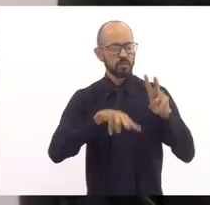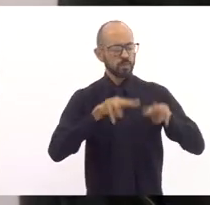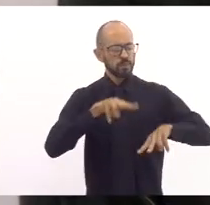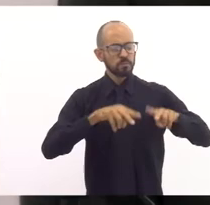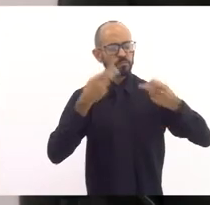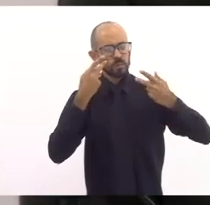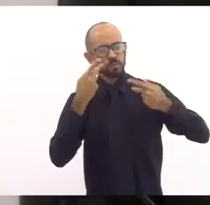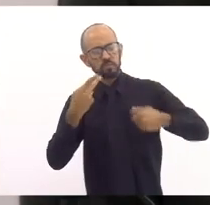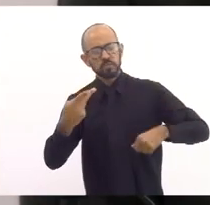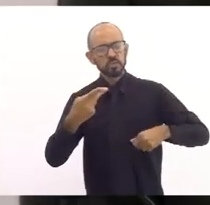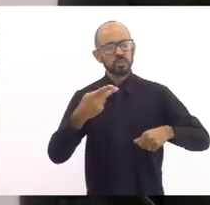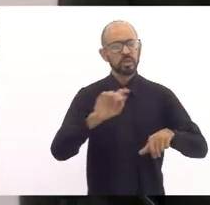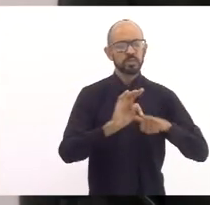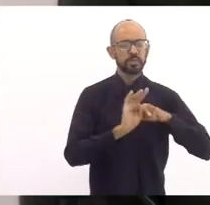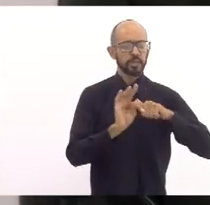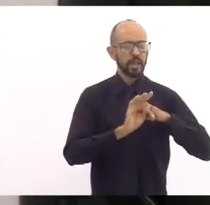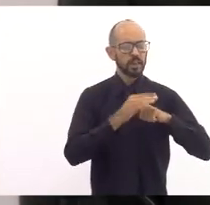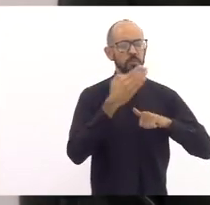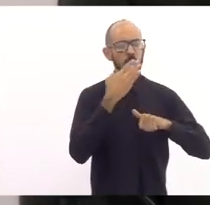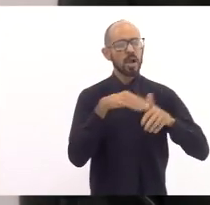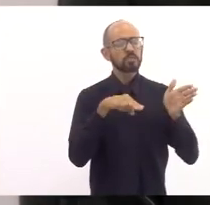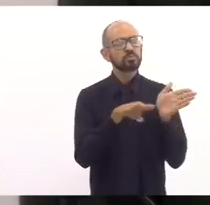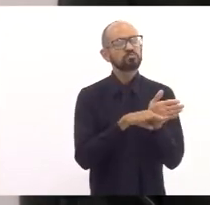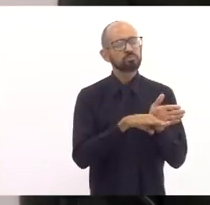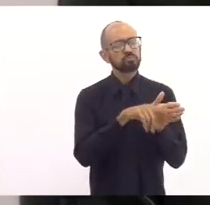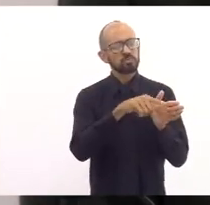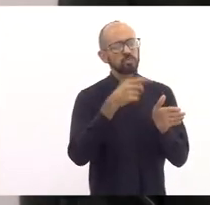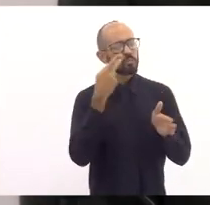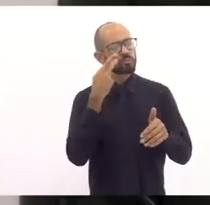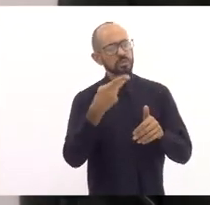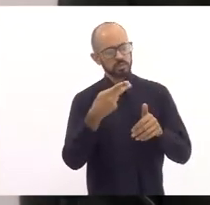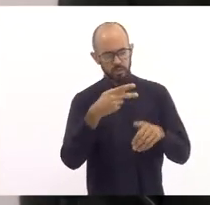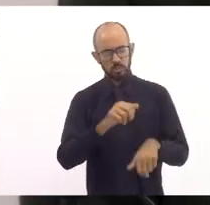que linhas, enfim, foram vistoriadas, que estações,